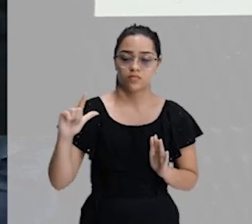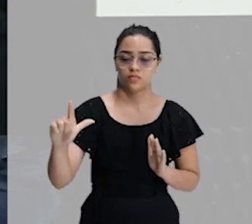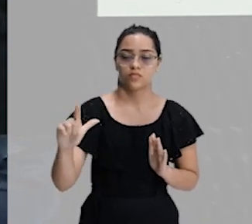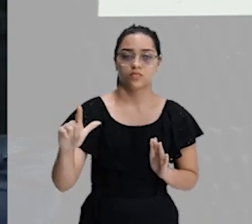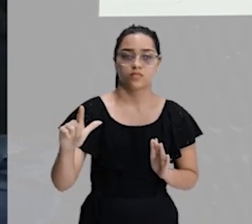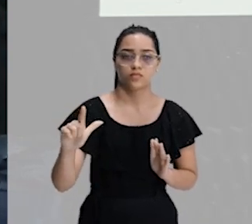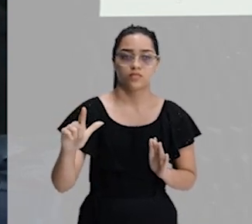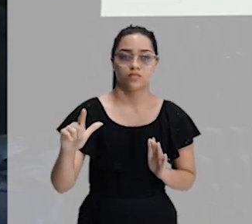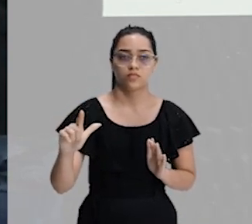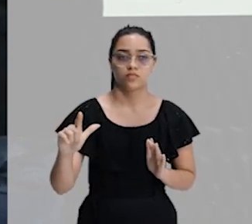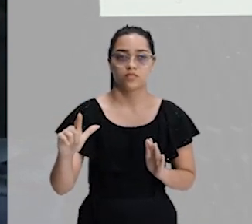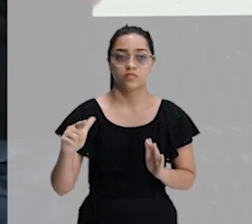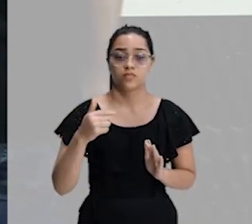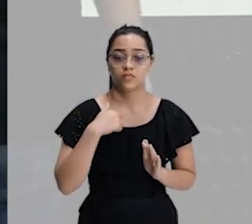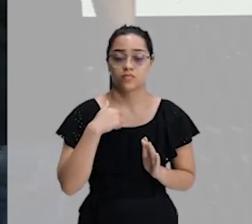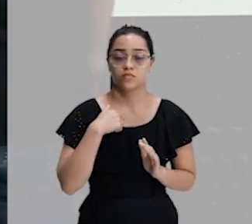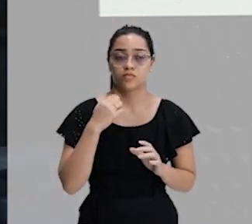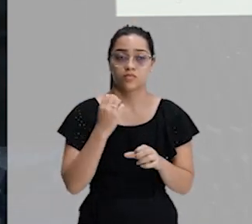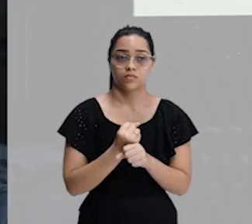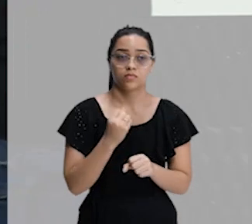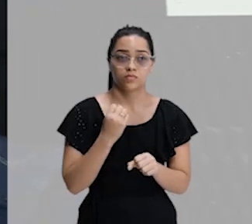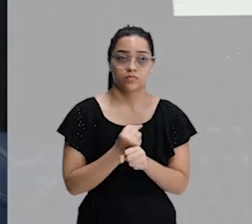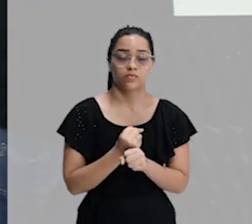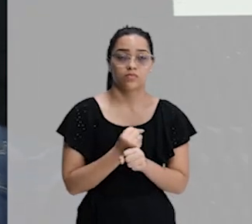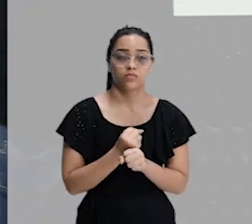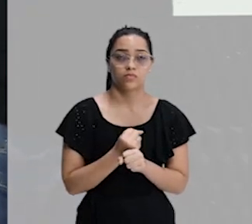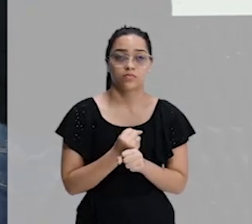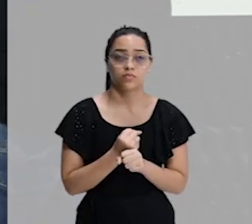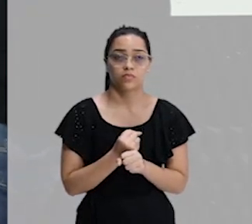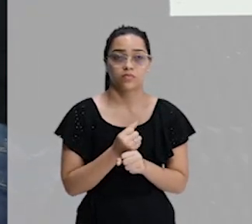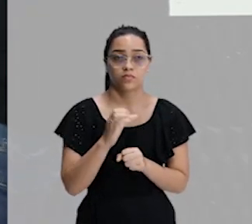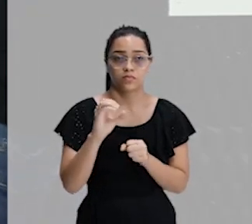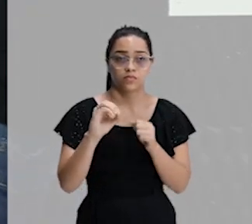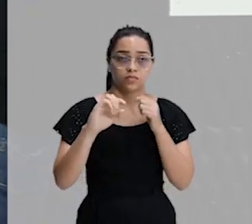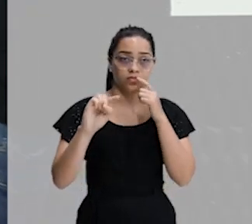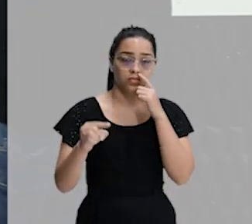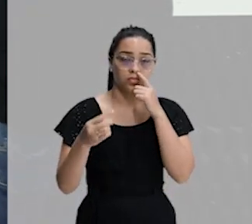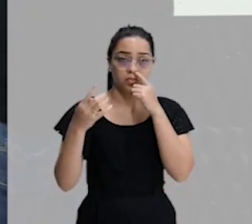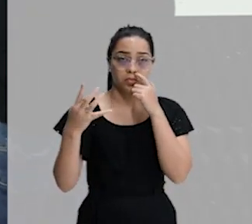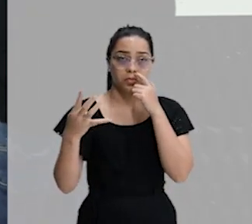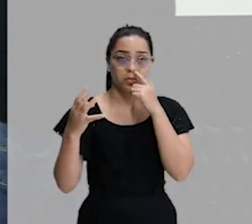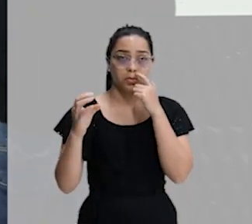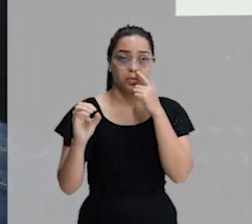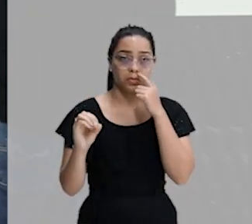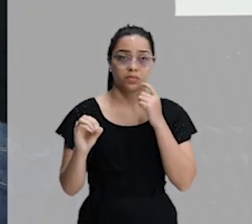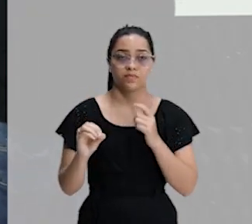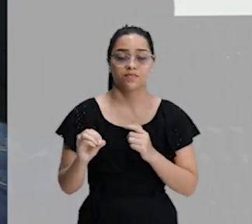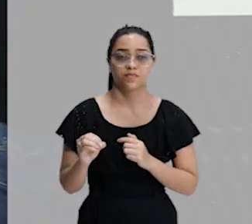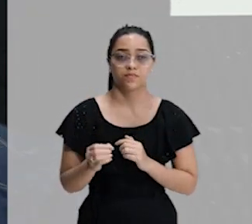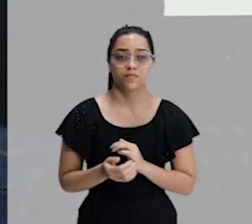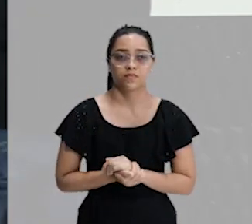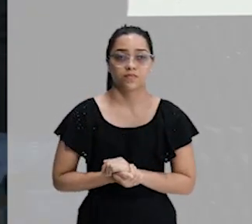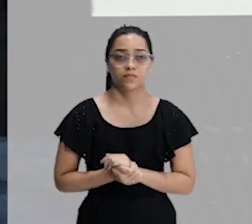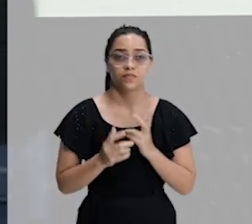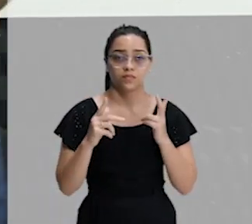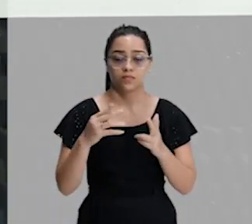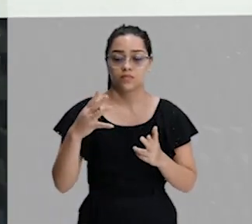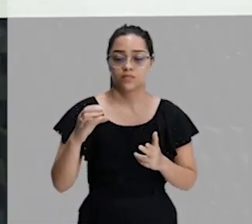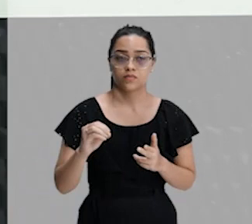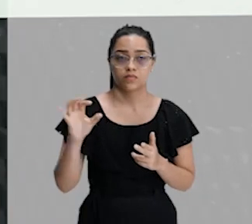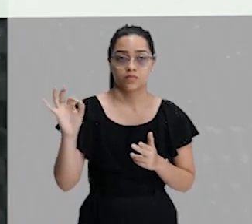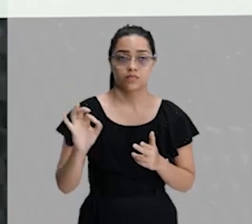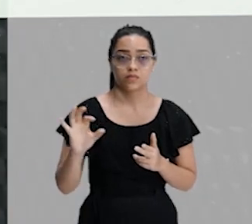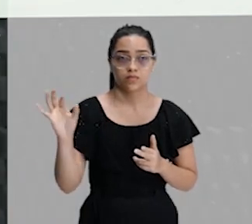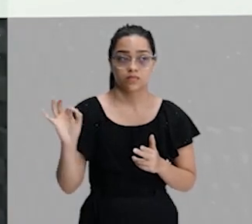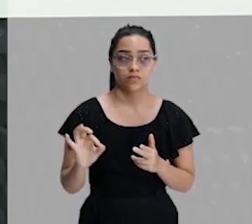56.520 e vou multiplicar isso aqui por 0,40, que é